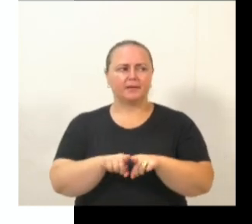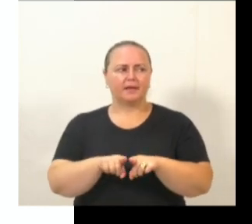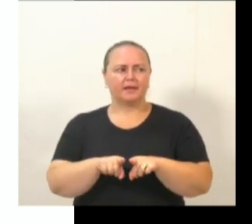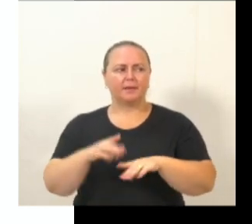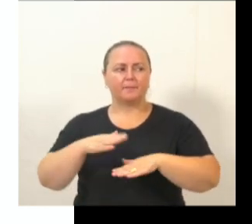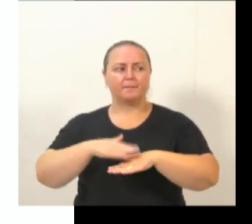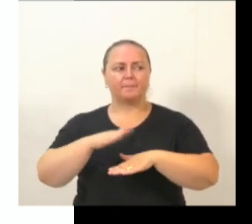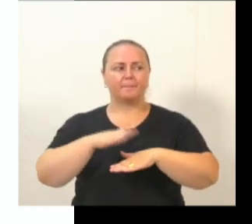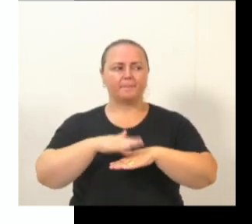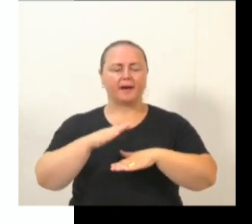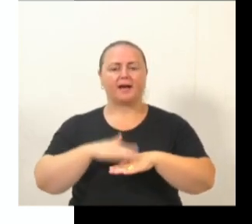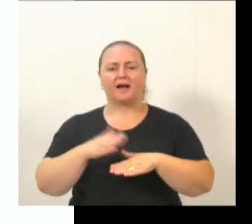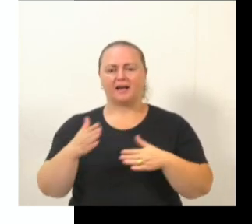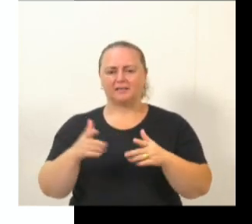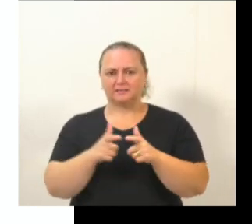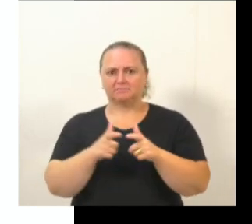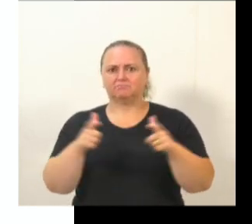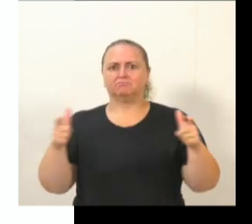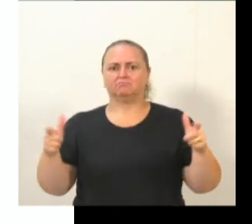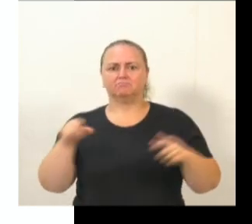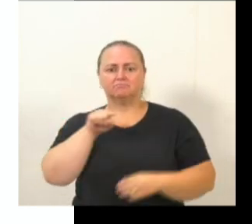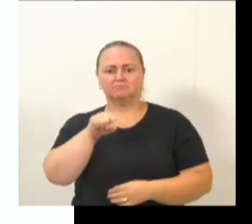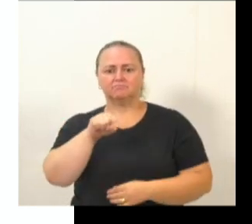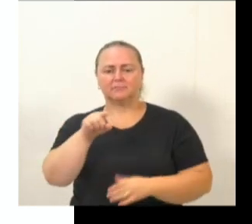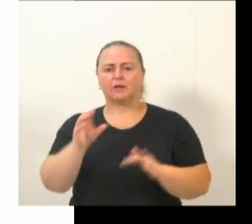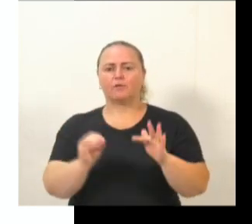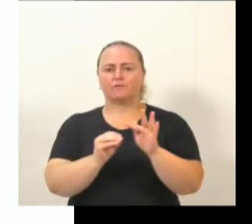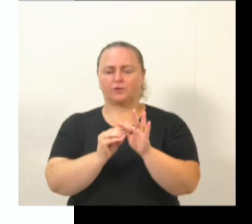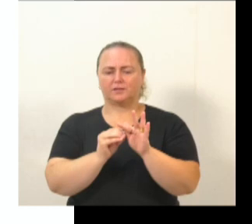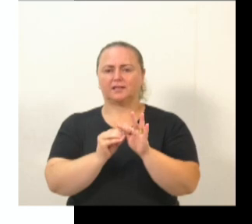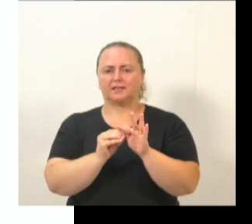do volume da estação Fortaleza nesse momento.